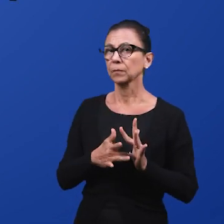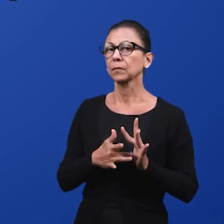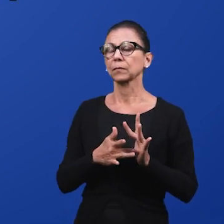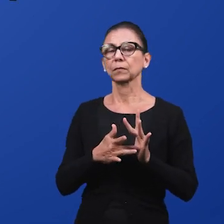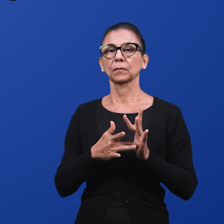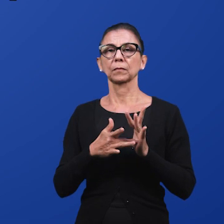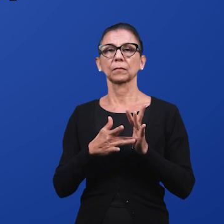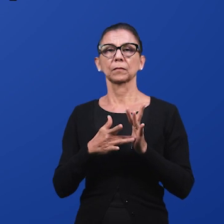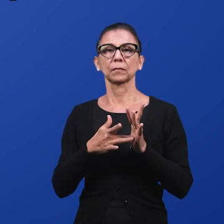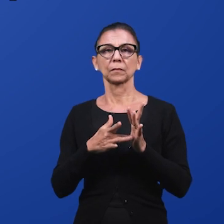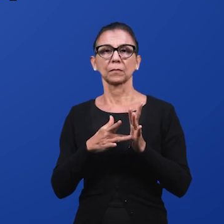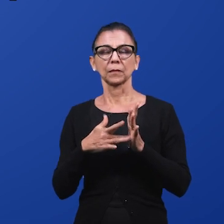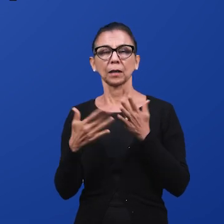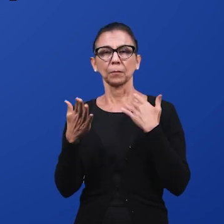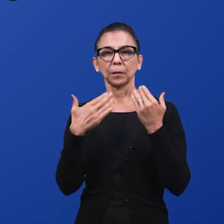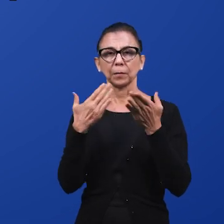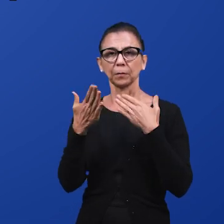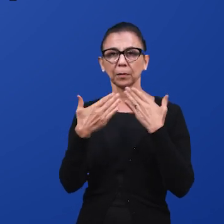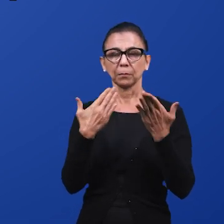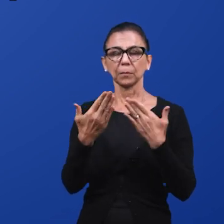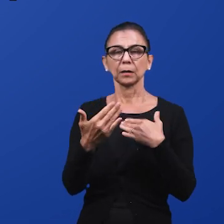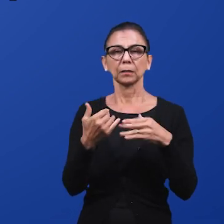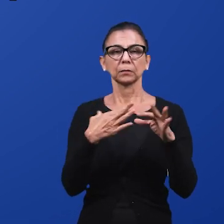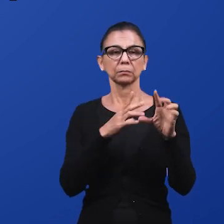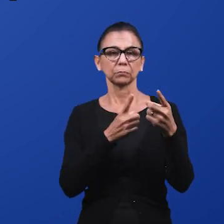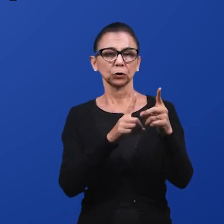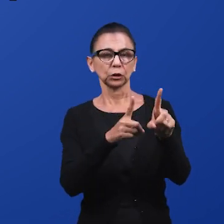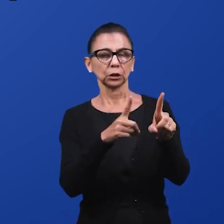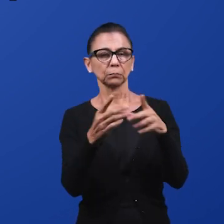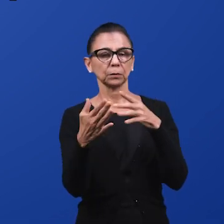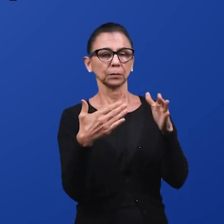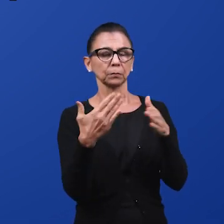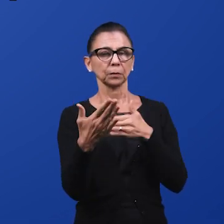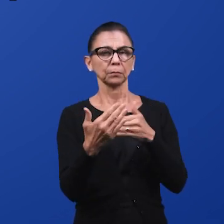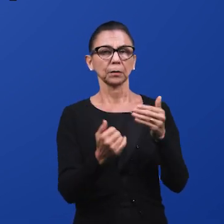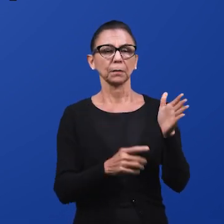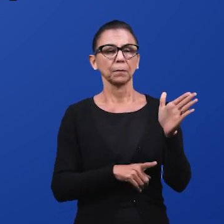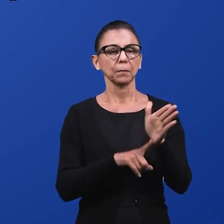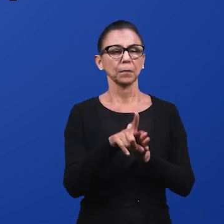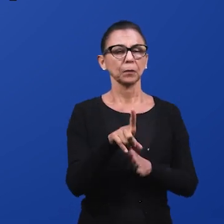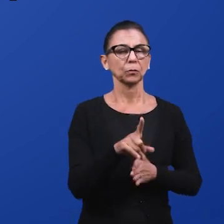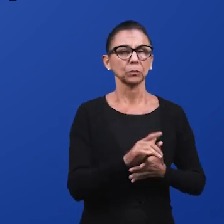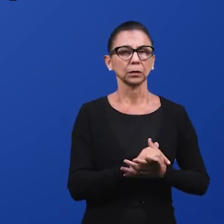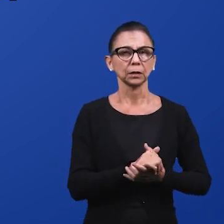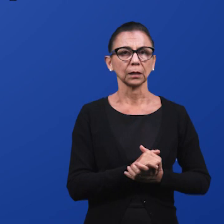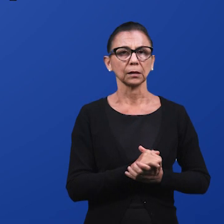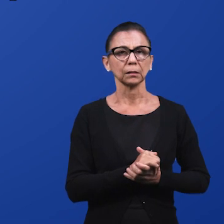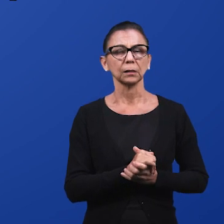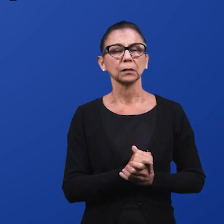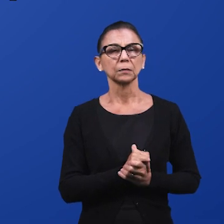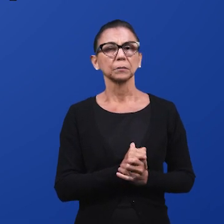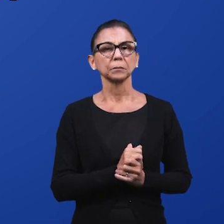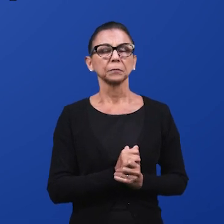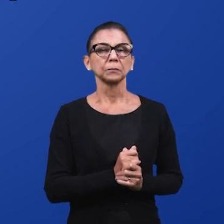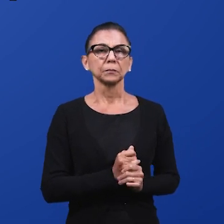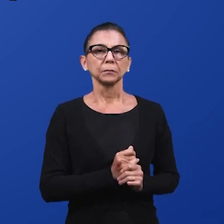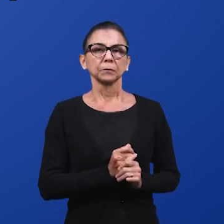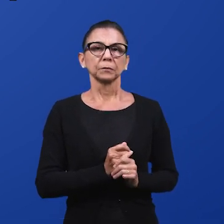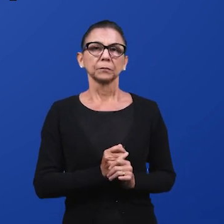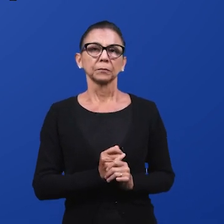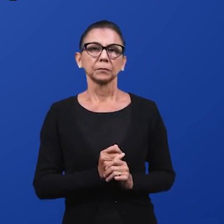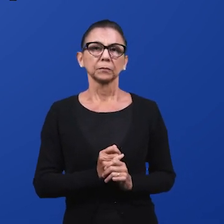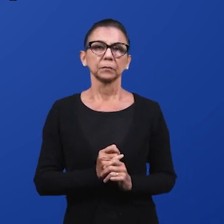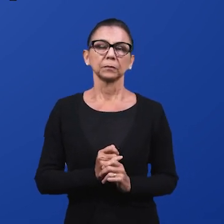ele tem um diálogo com os seus discípulos e faz uma questão a eles, perguntando a eles: